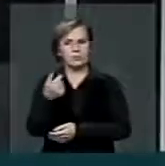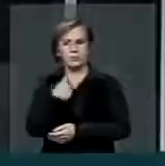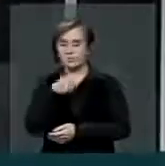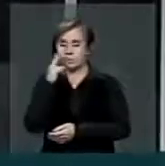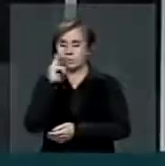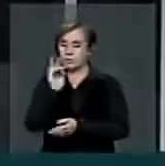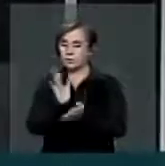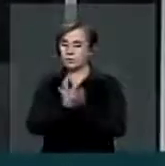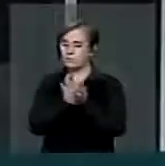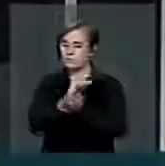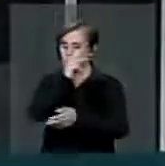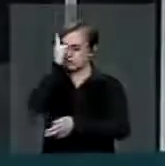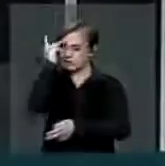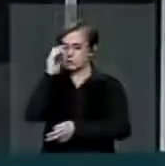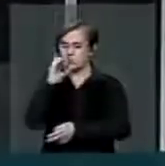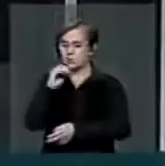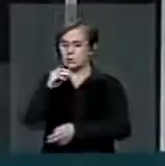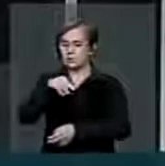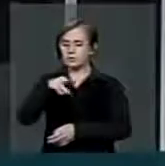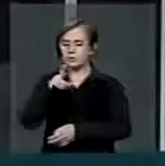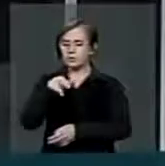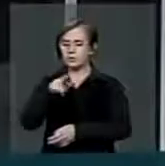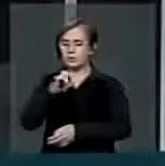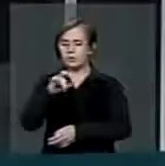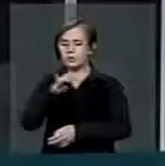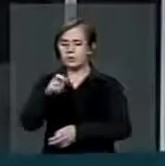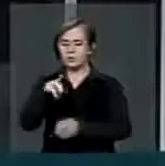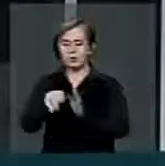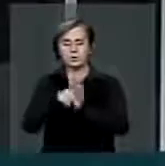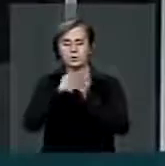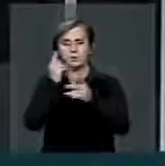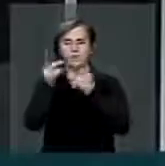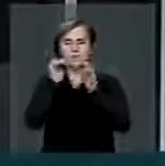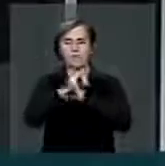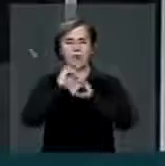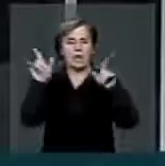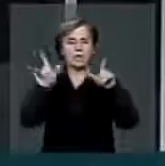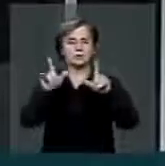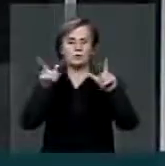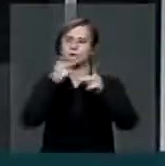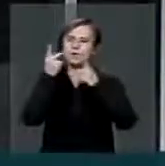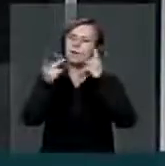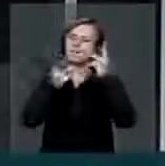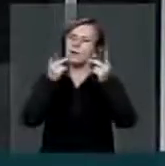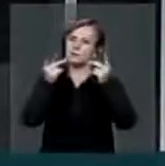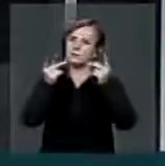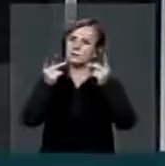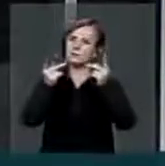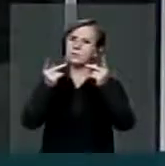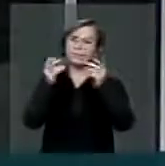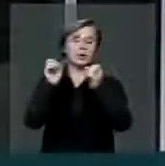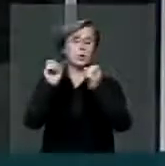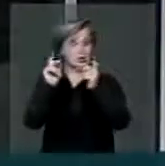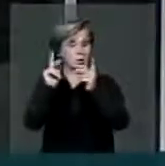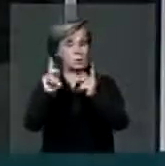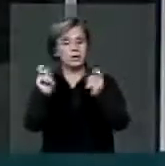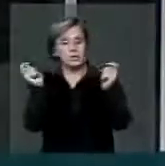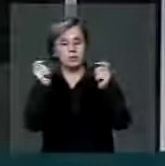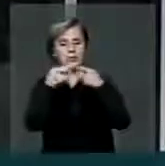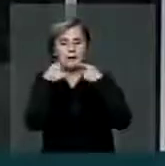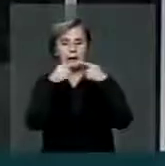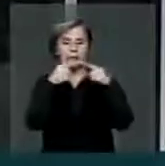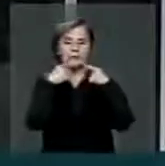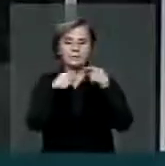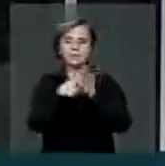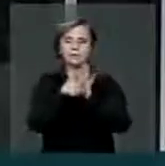colunistas, comentaristas de TV encherem a boca, e eu não tiro a razão, por criticarem o presidente Henrique